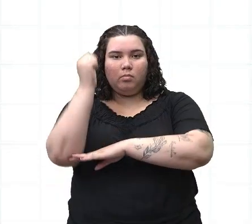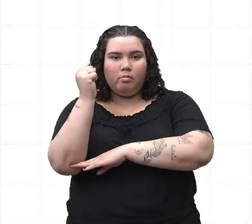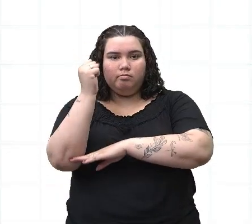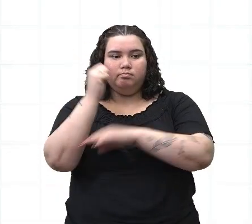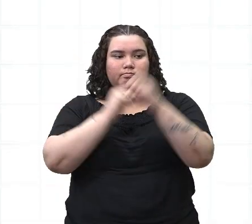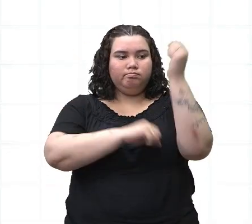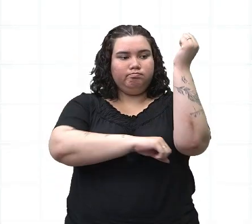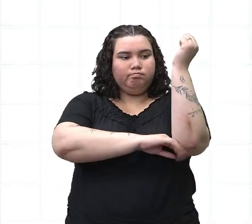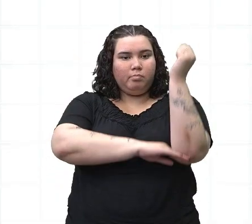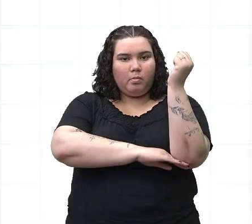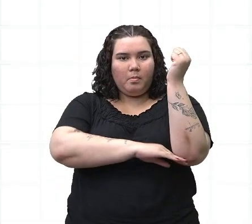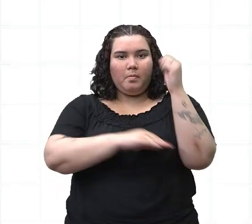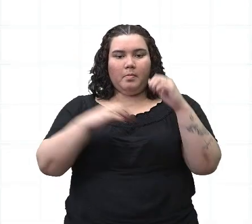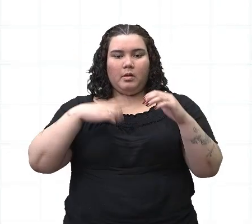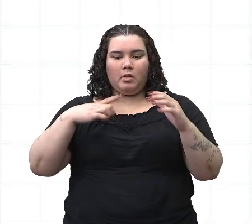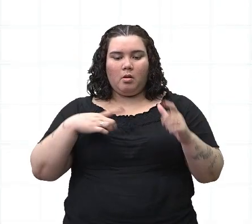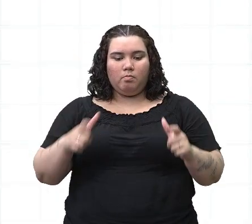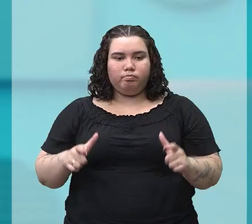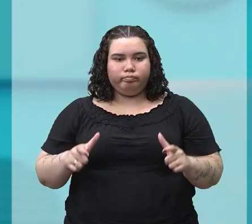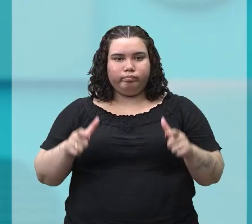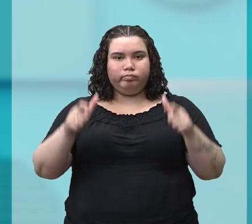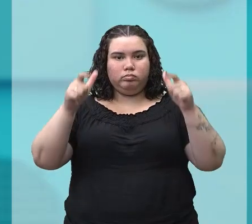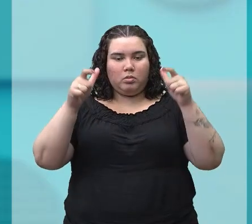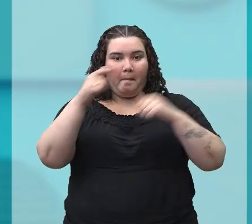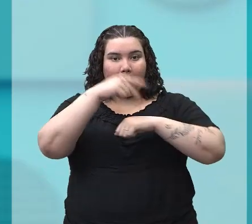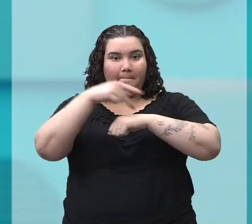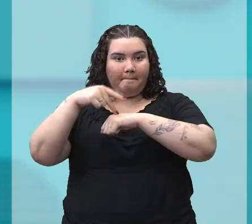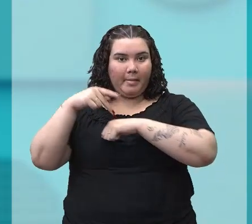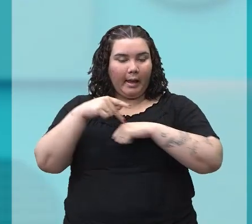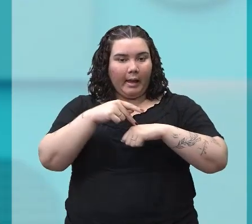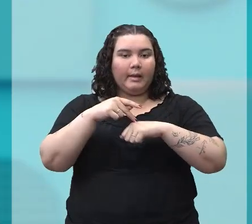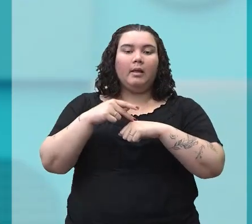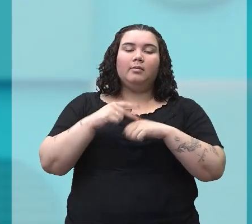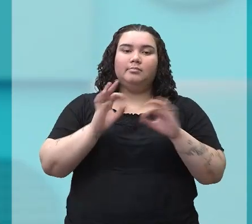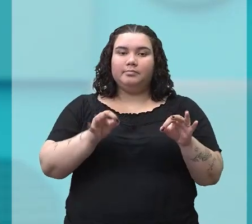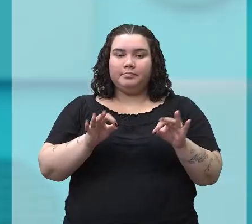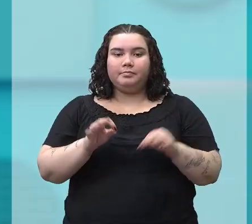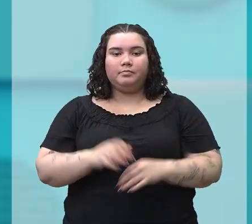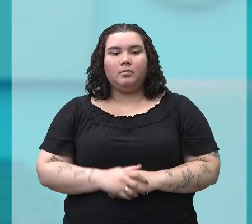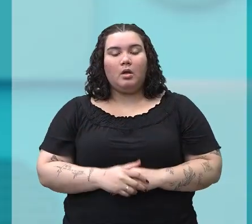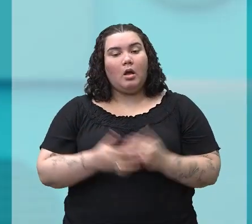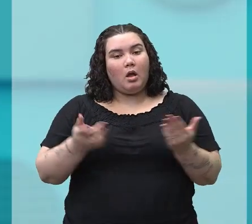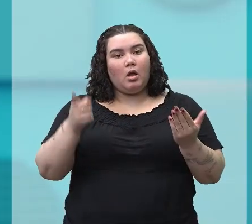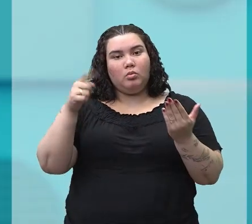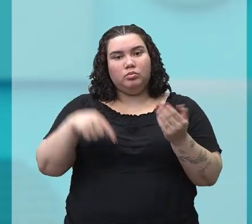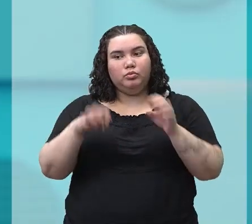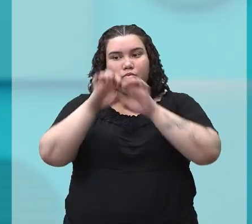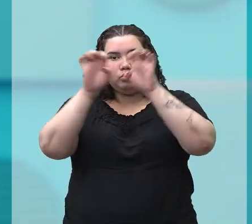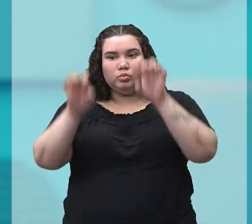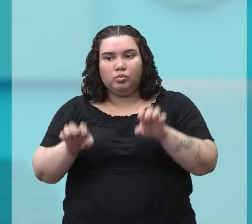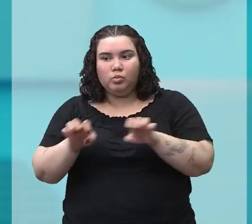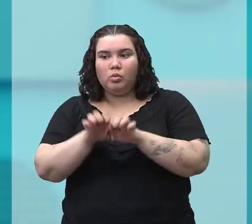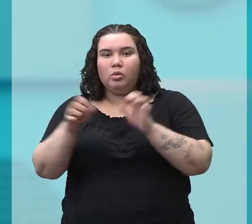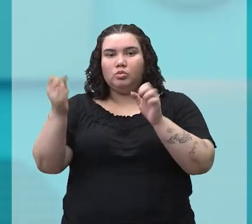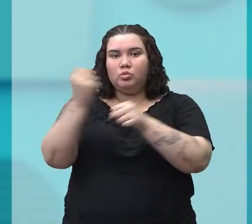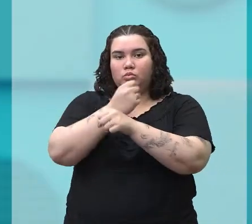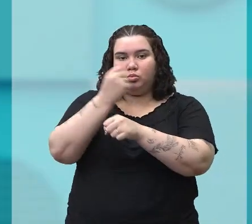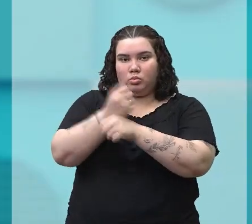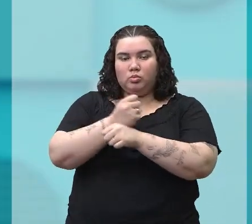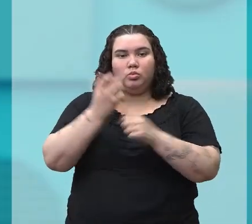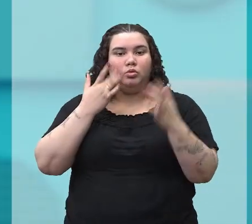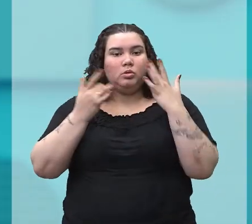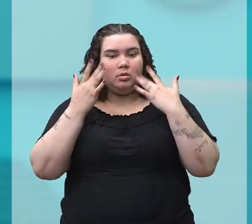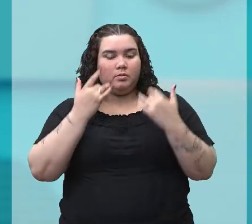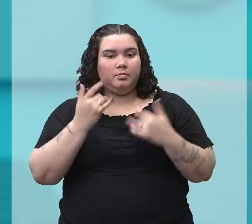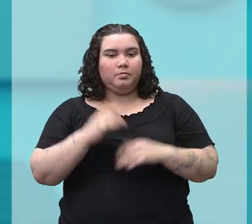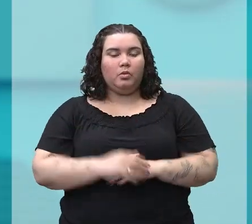Então, é uma forma diferente de estrutura física do teatro. A gente vai ver mais um